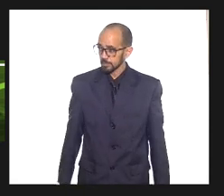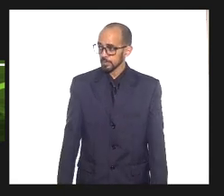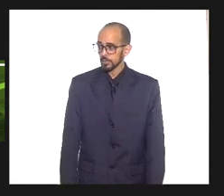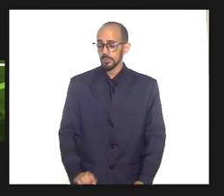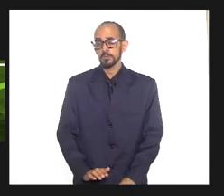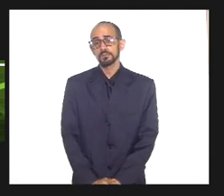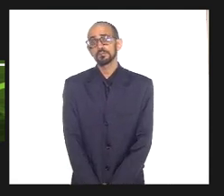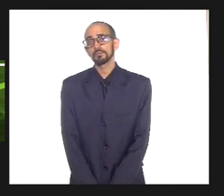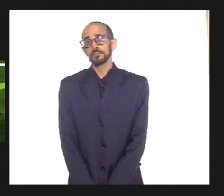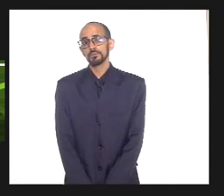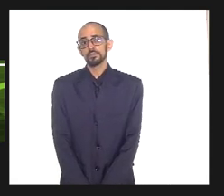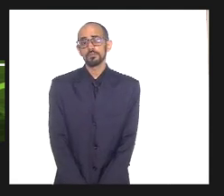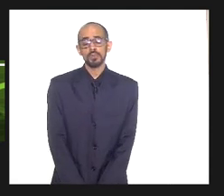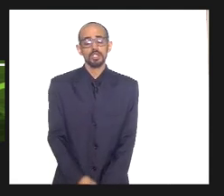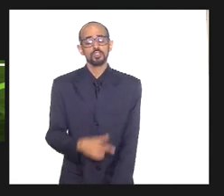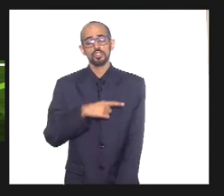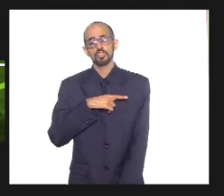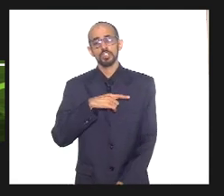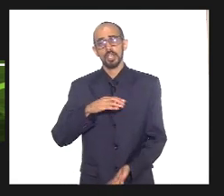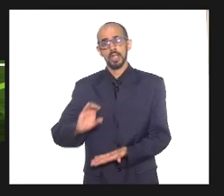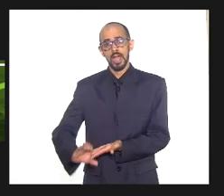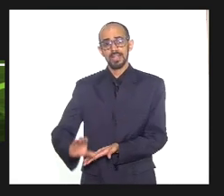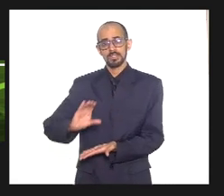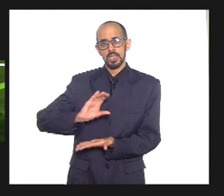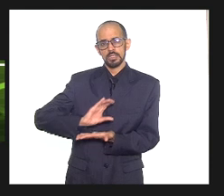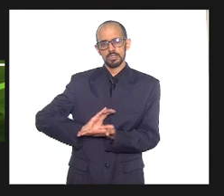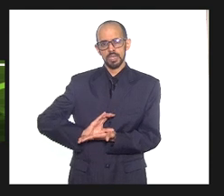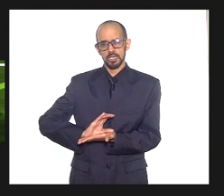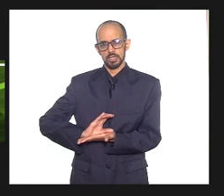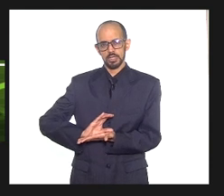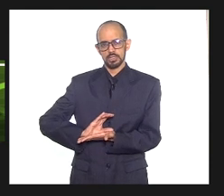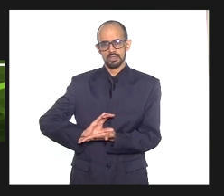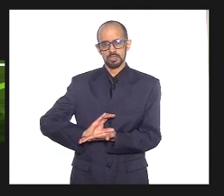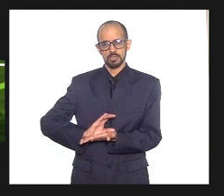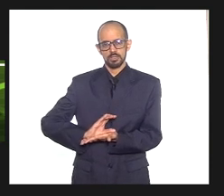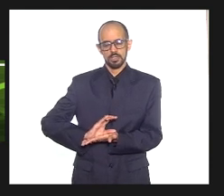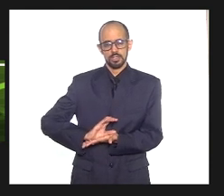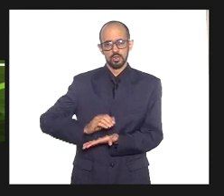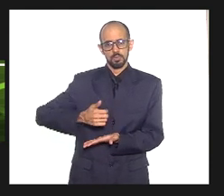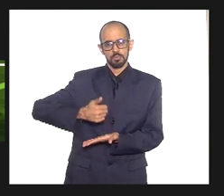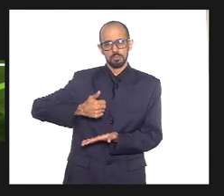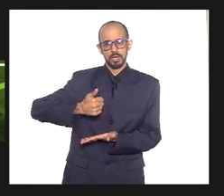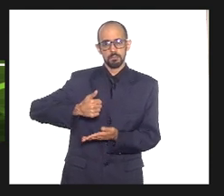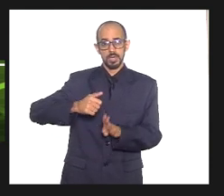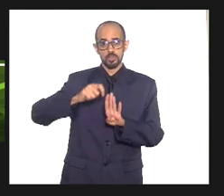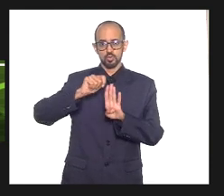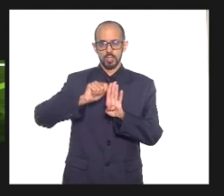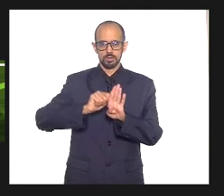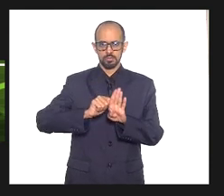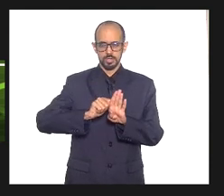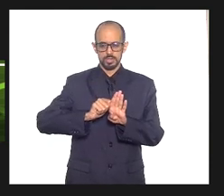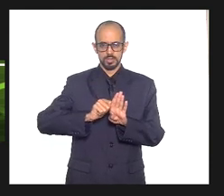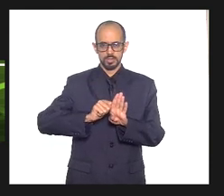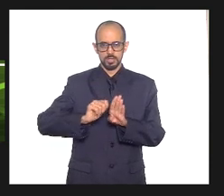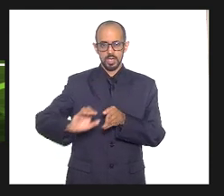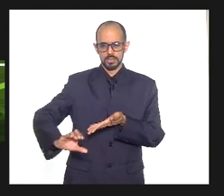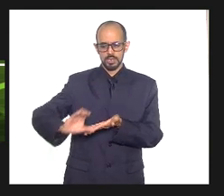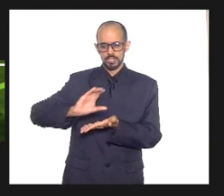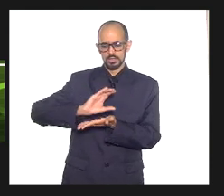Aqui nós temos as receitas, né, o quadro das receitas. No primeiro quadrimestre, as receitas